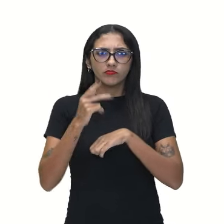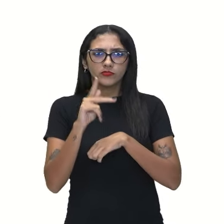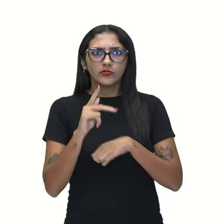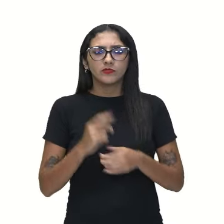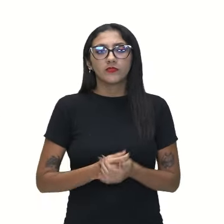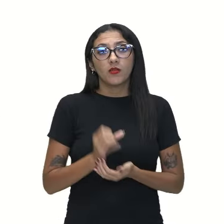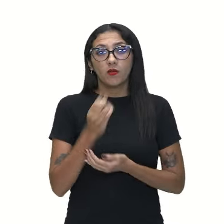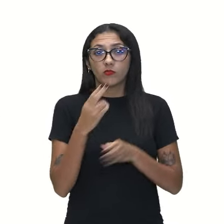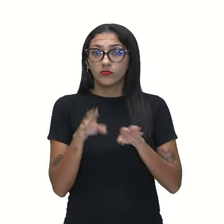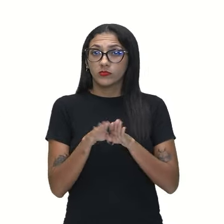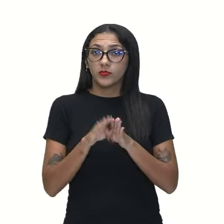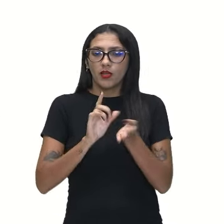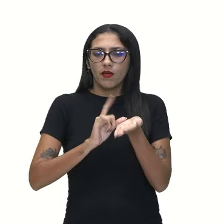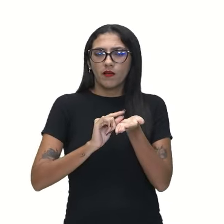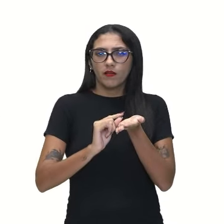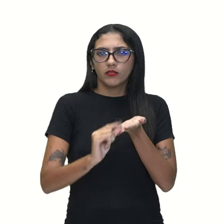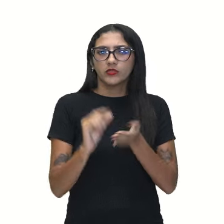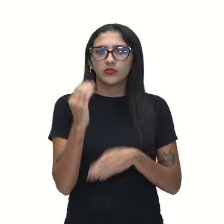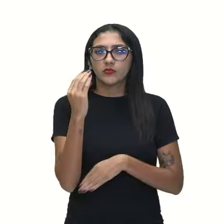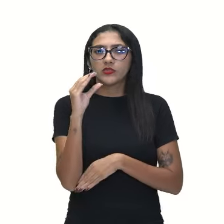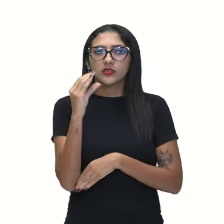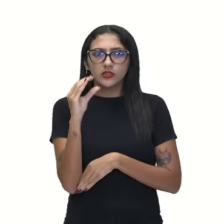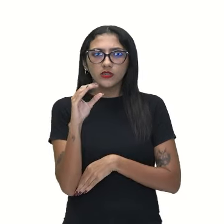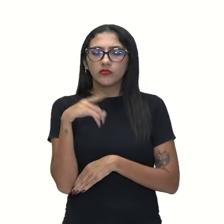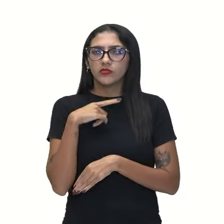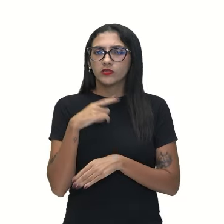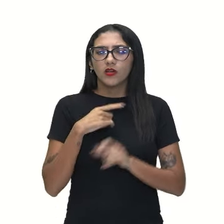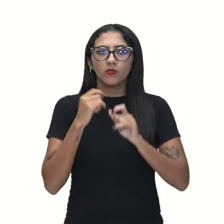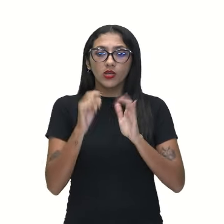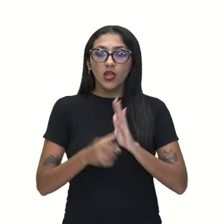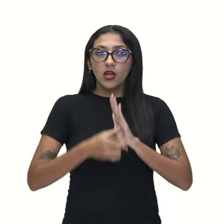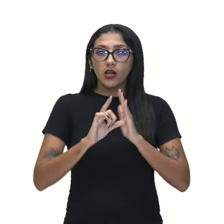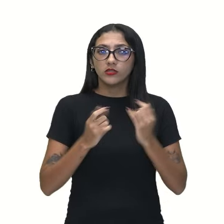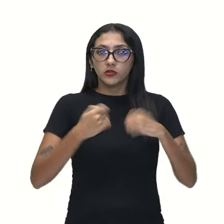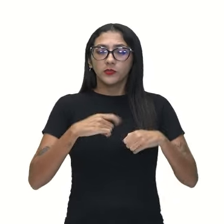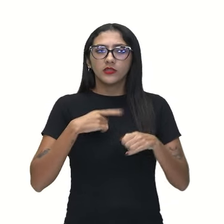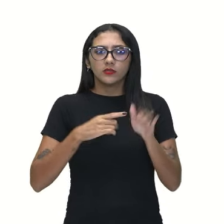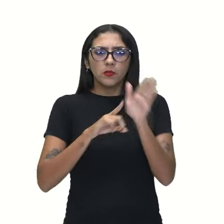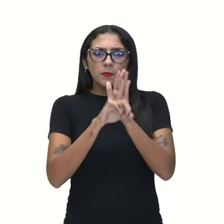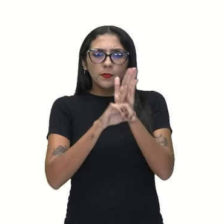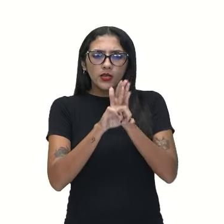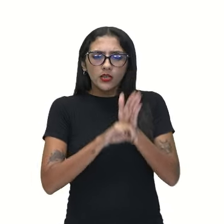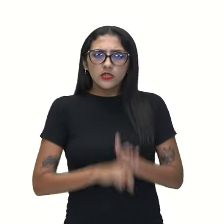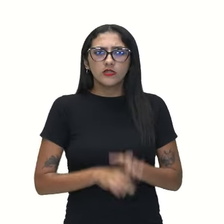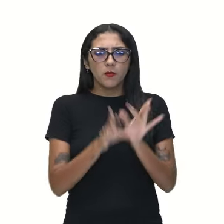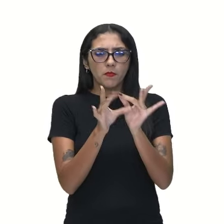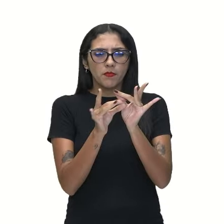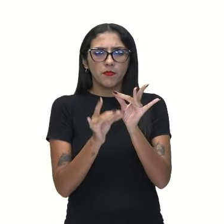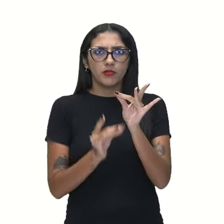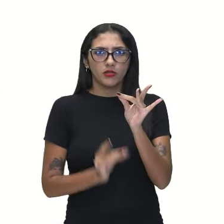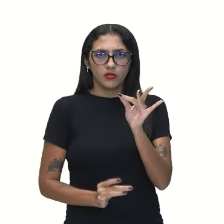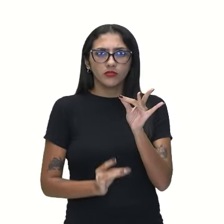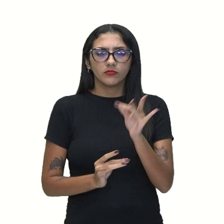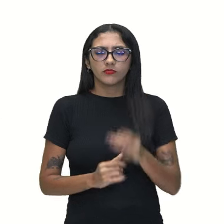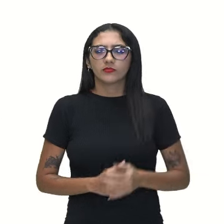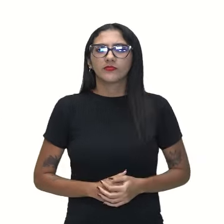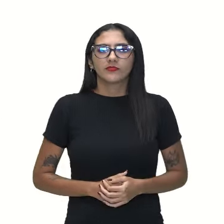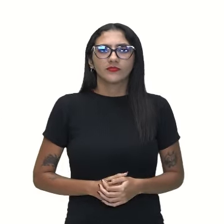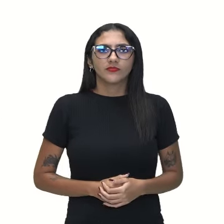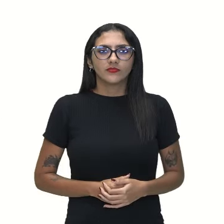escrita de artigos científicos que são resultados de algum estudo, alguma pesquisa que foi feita. E aí,